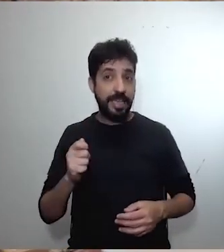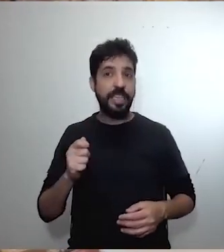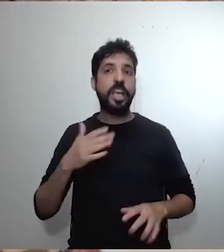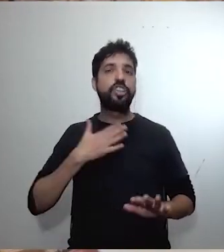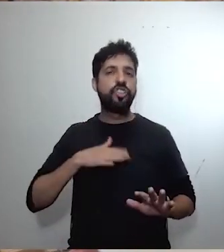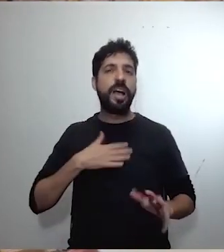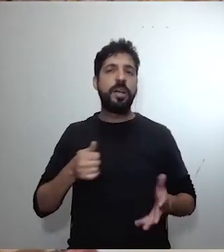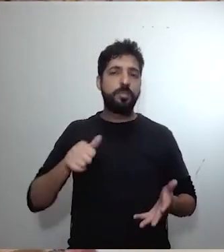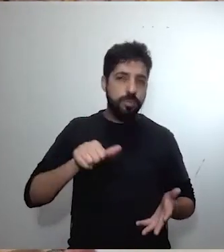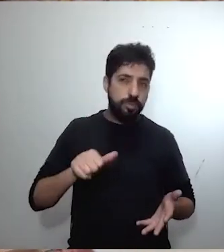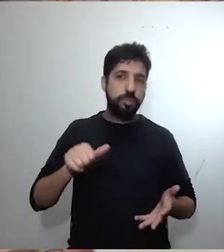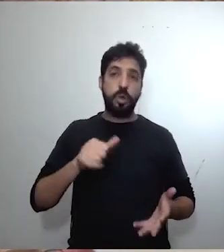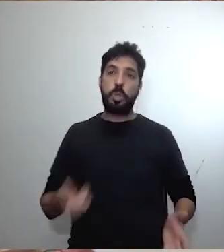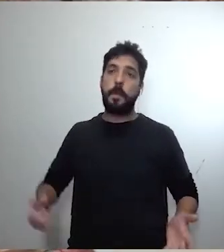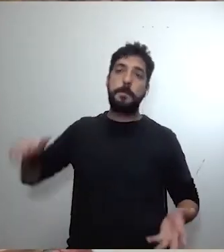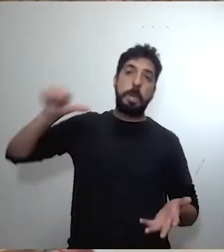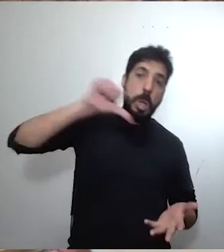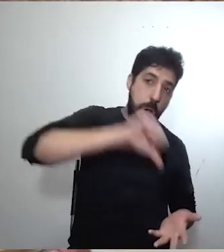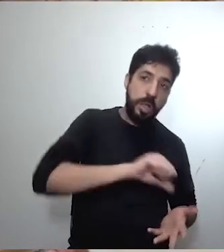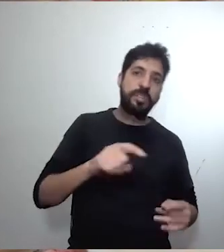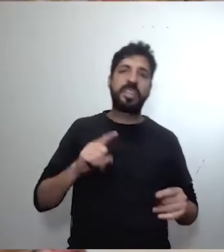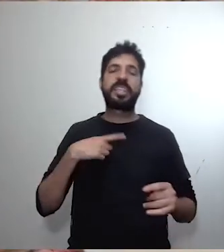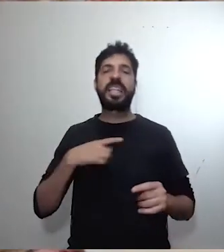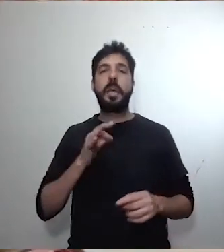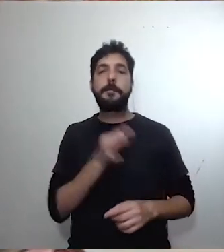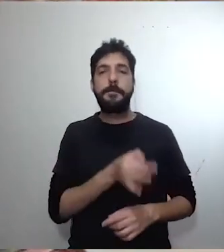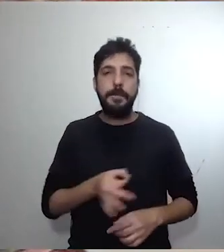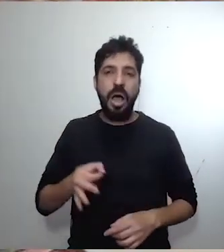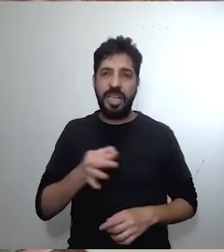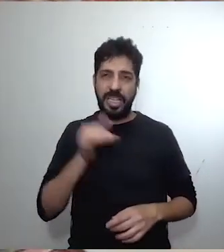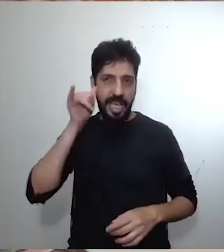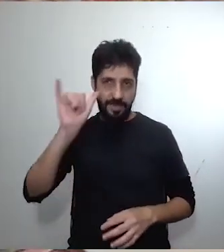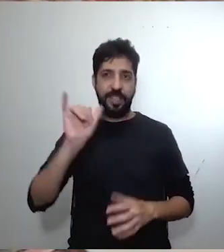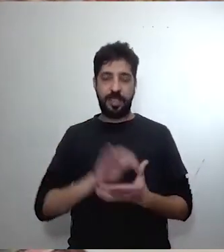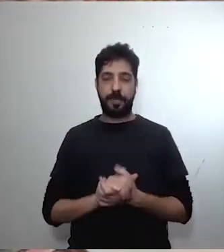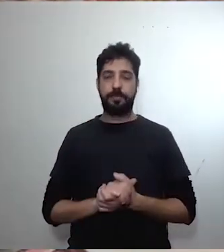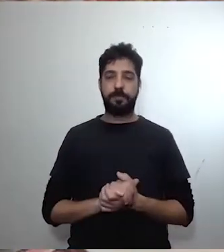ela não empelotar também, depois não ficar cheio de nódulo o seu biscoito.